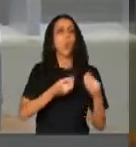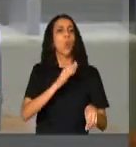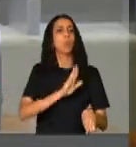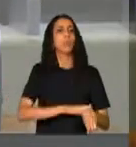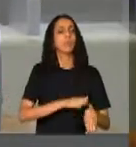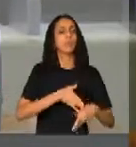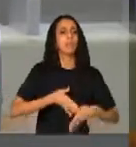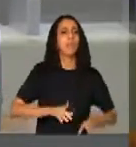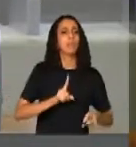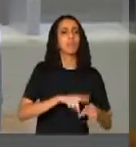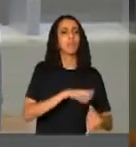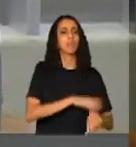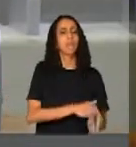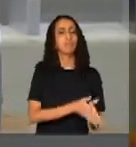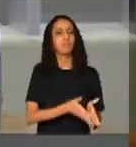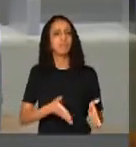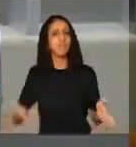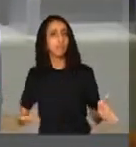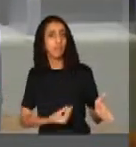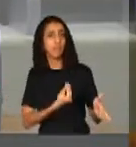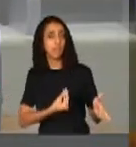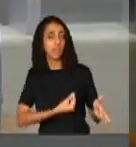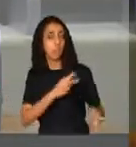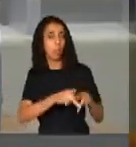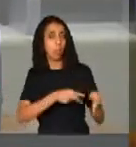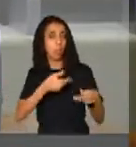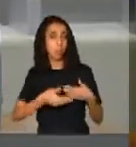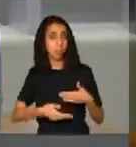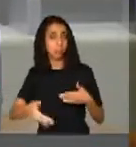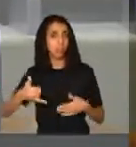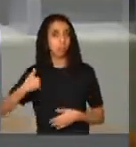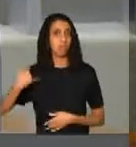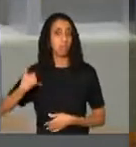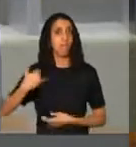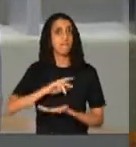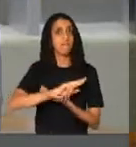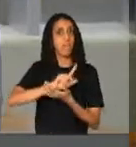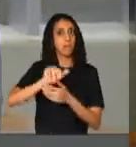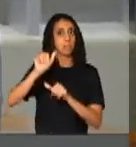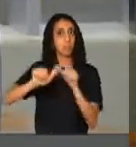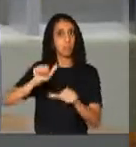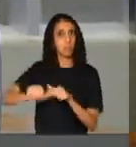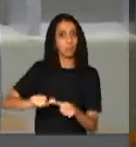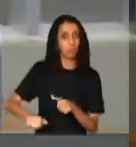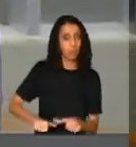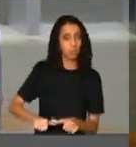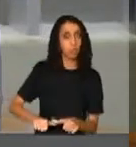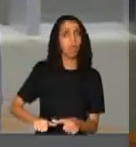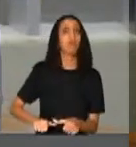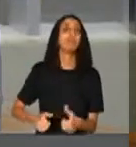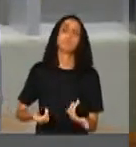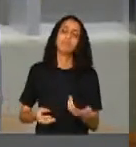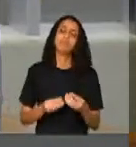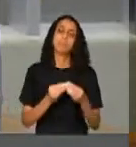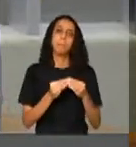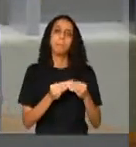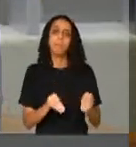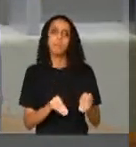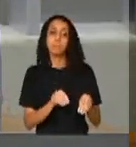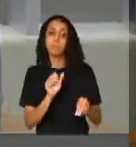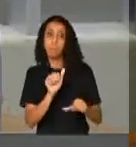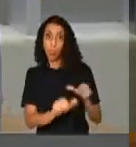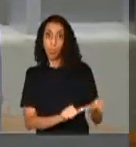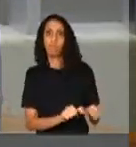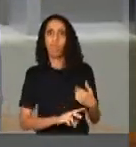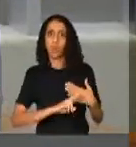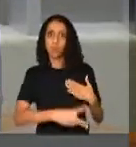na expectativa de vida da população, há mudanças etárias importantes que certamente afetam o sistema de